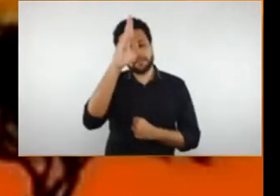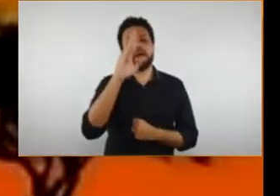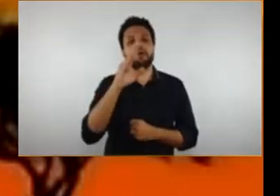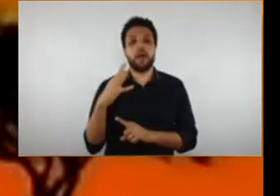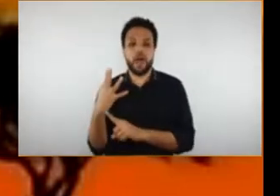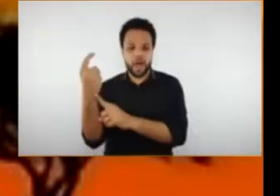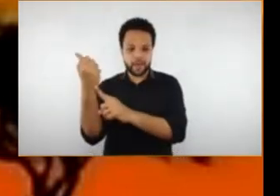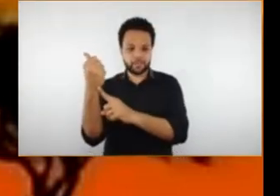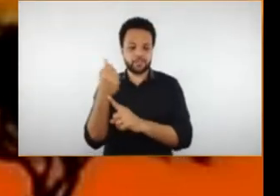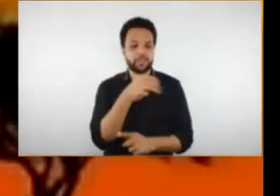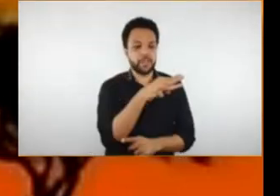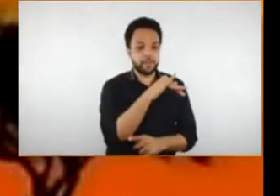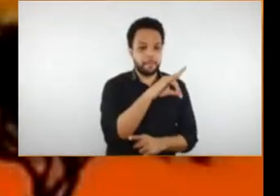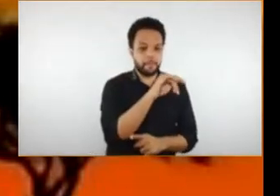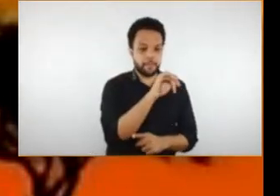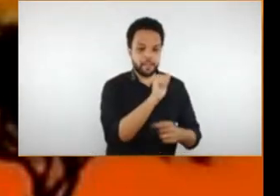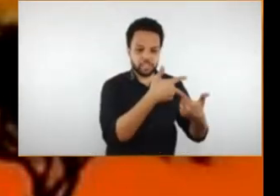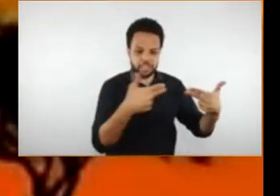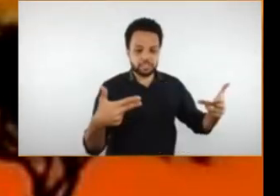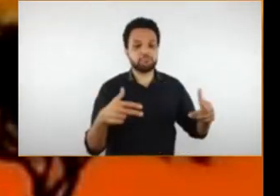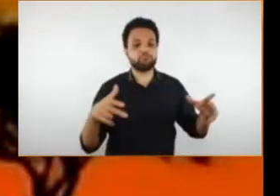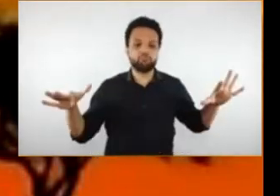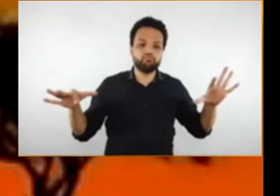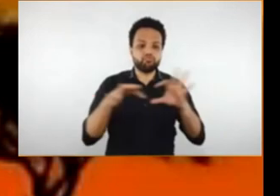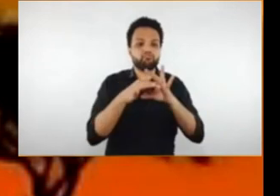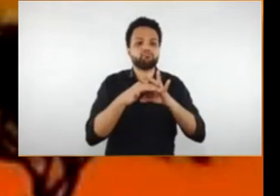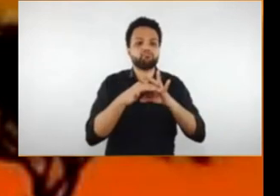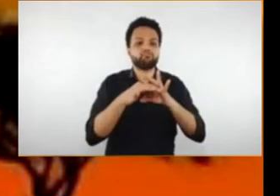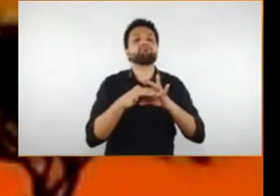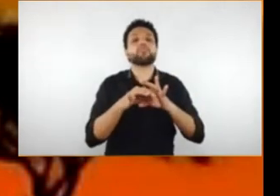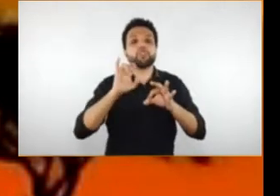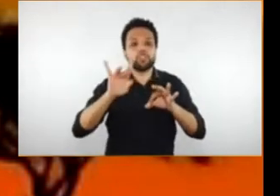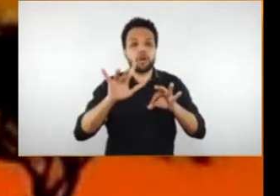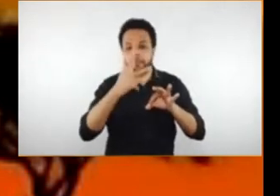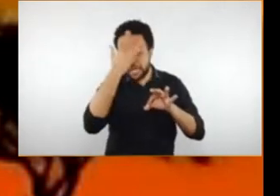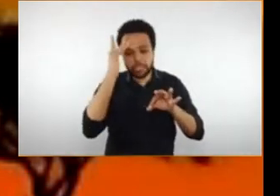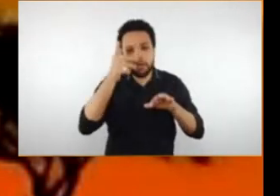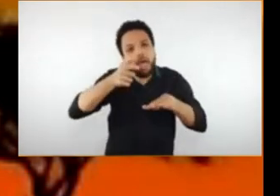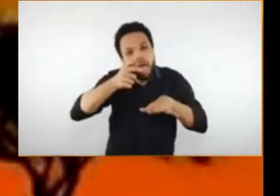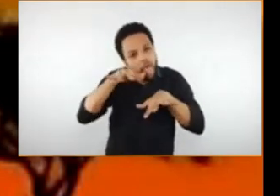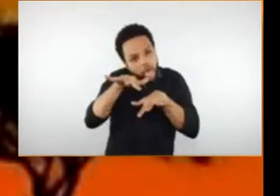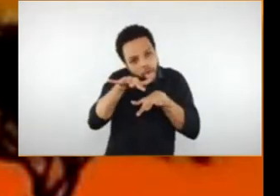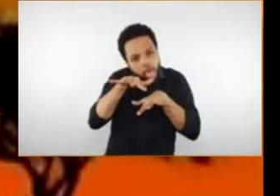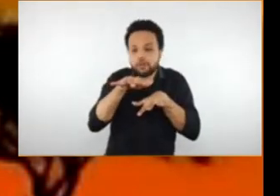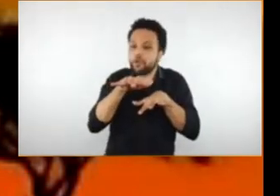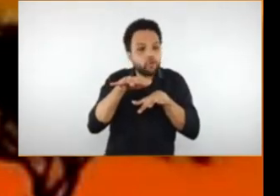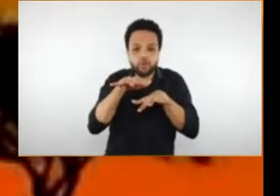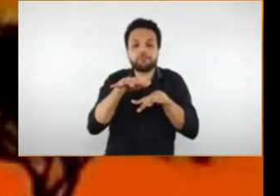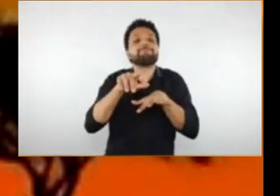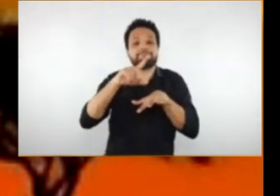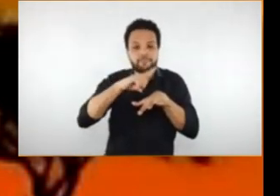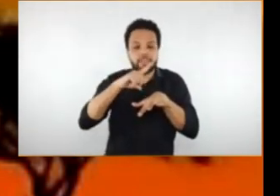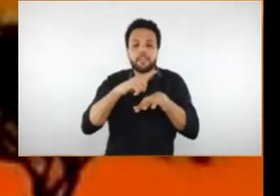é engajar a audiência de forma muito mais eficiente do que dados e estatísticas. Os filmes